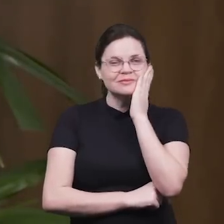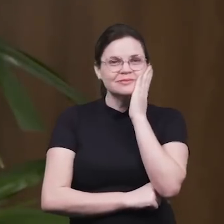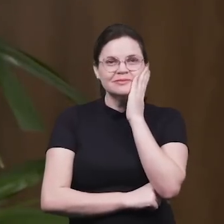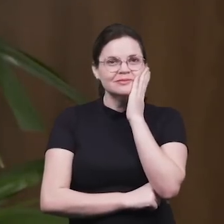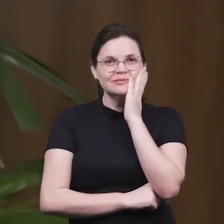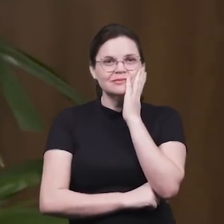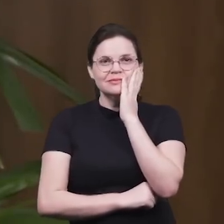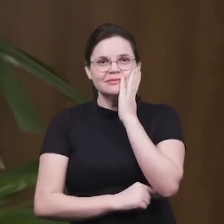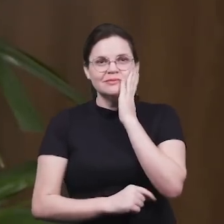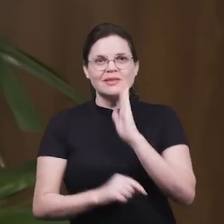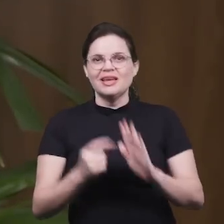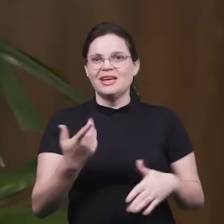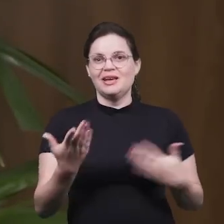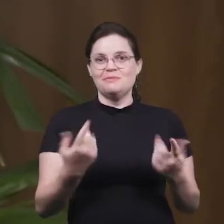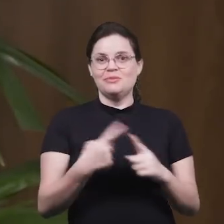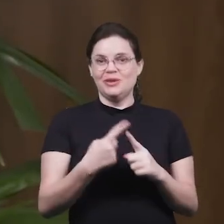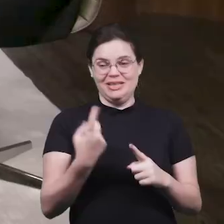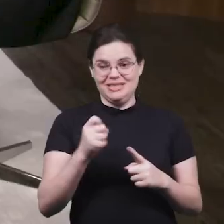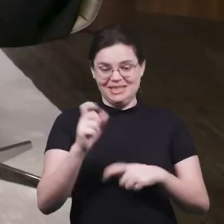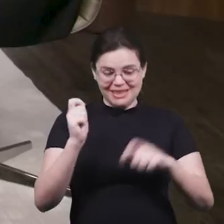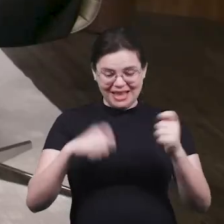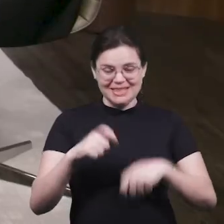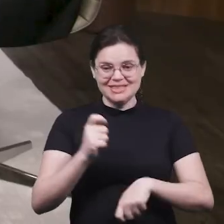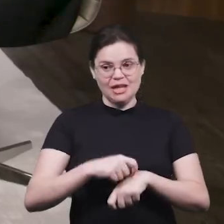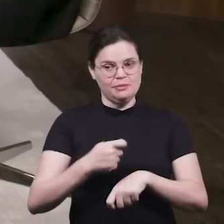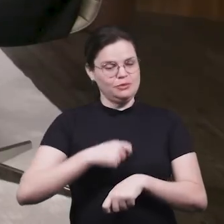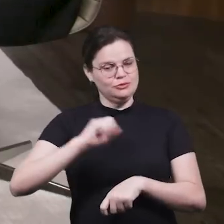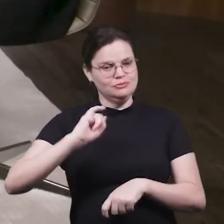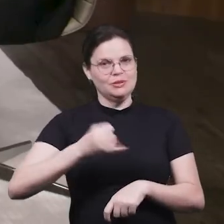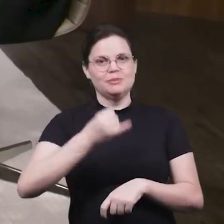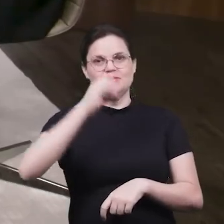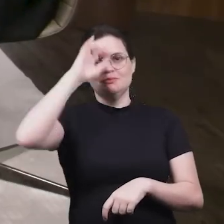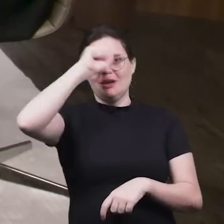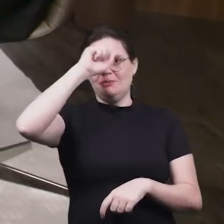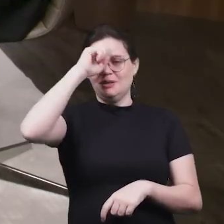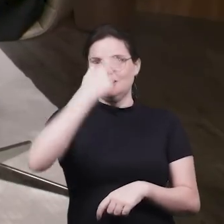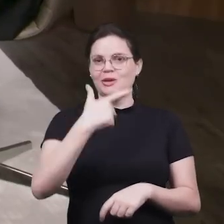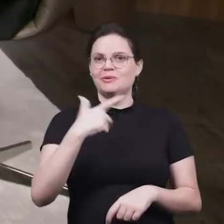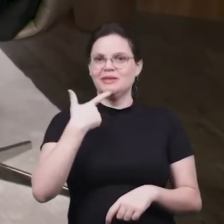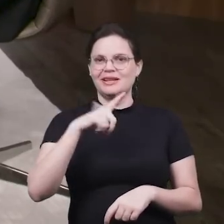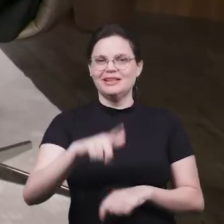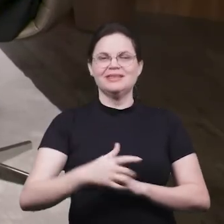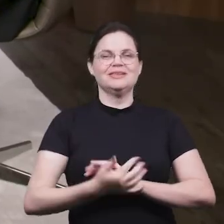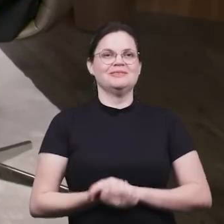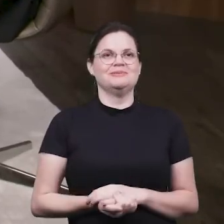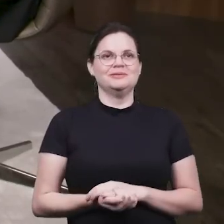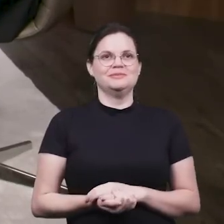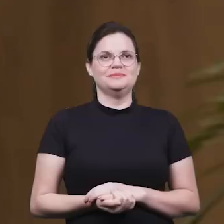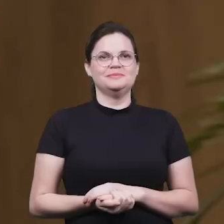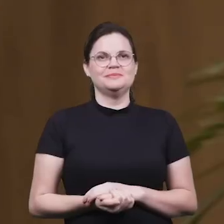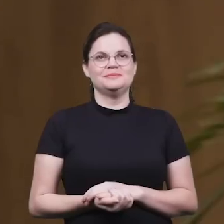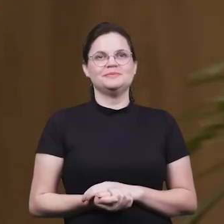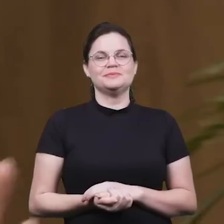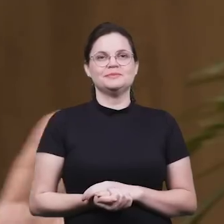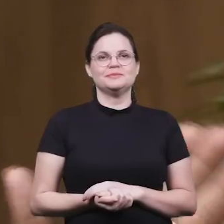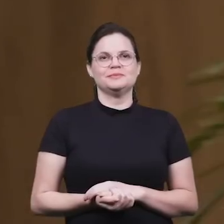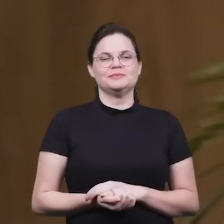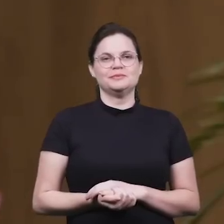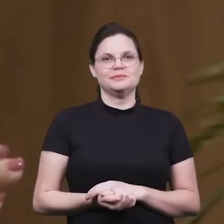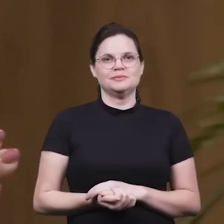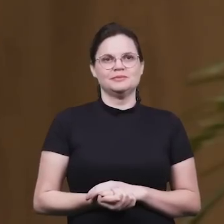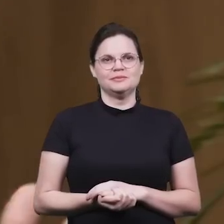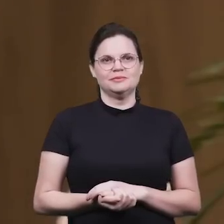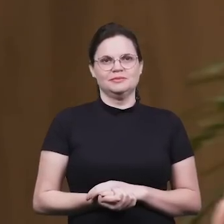tivesse tempo, já iria aprender o alemão. Agora, chama atenção, pastor, na fala de vocês, que é